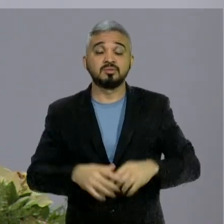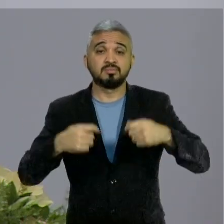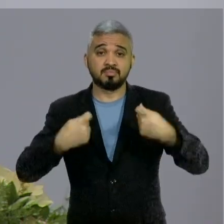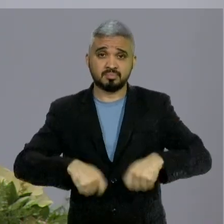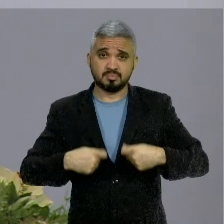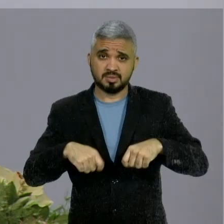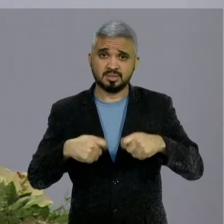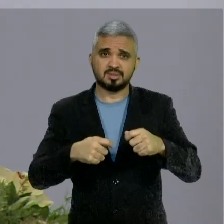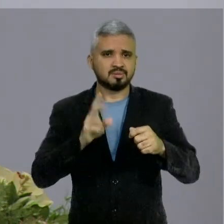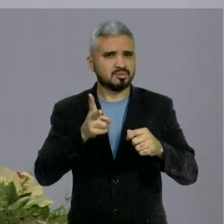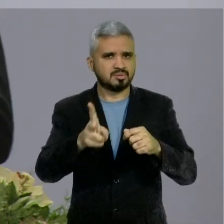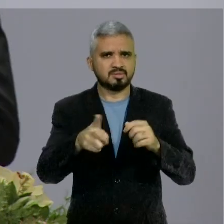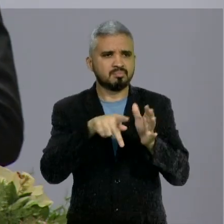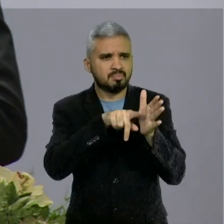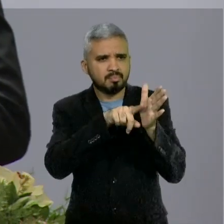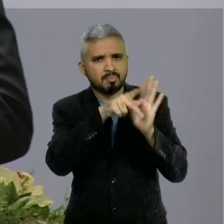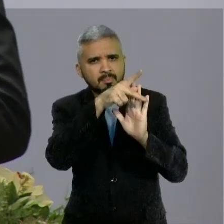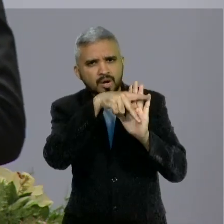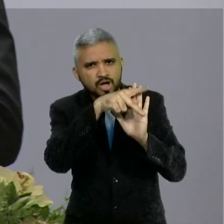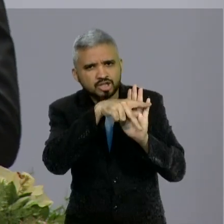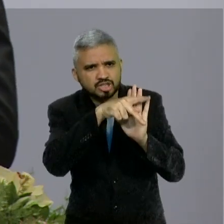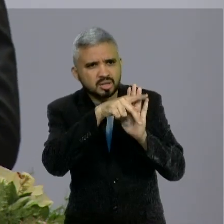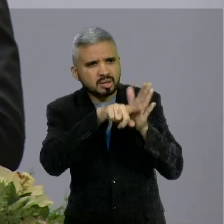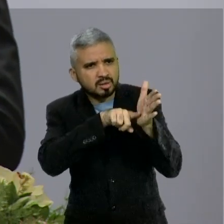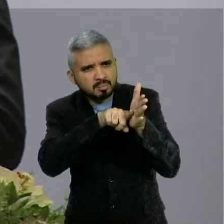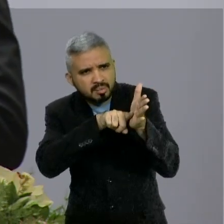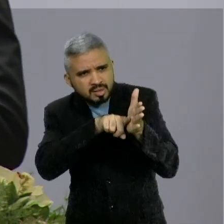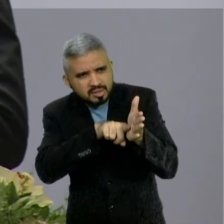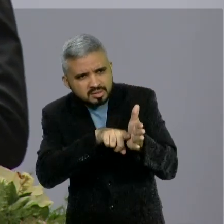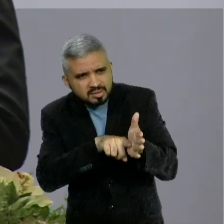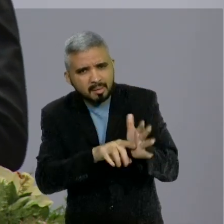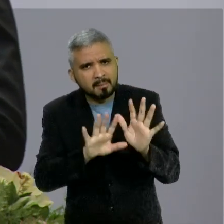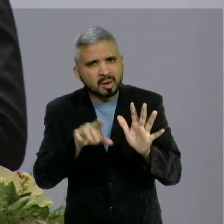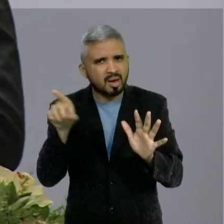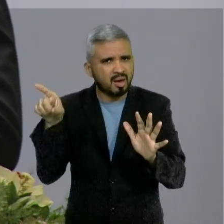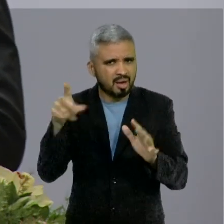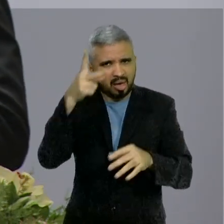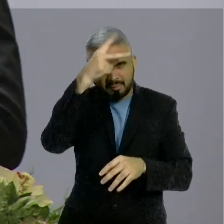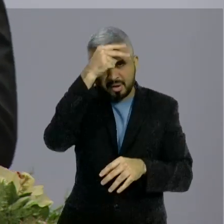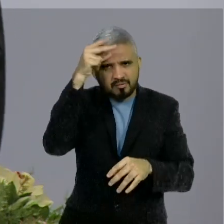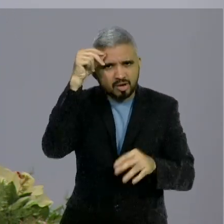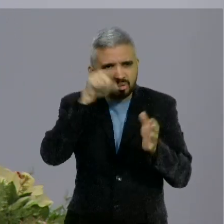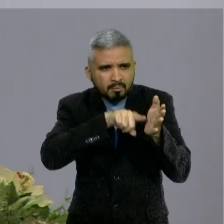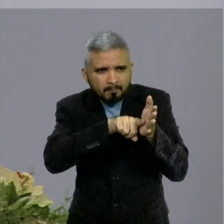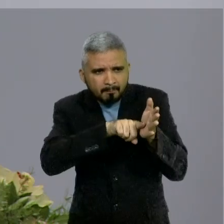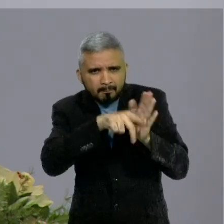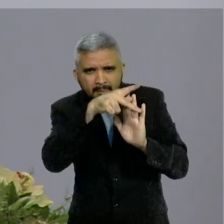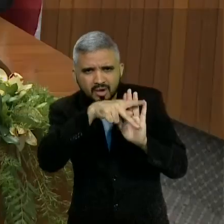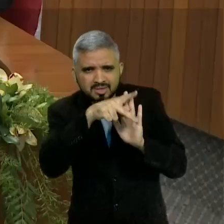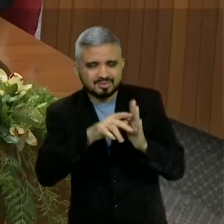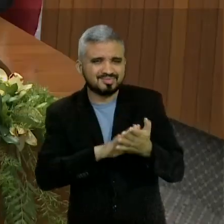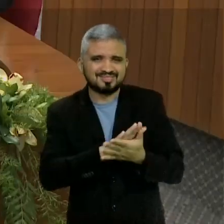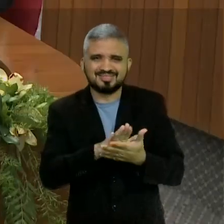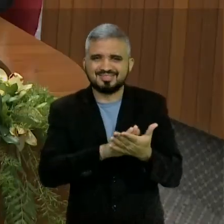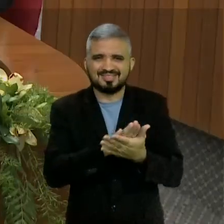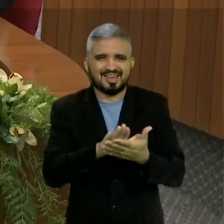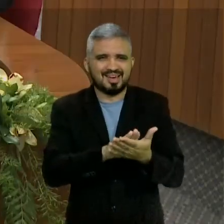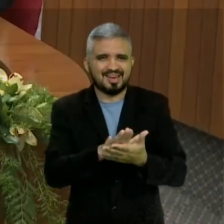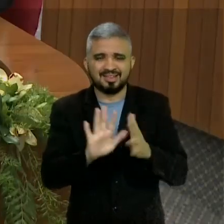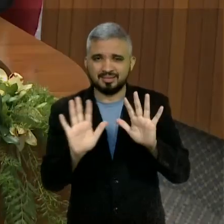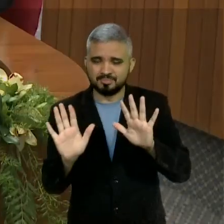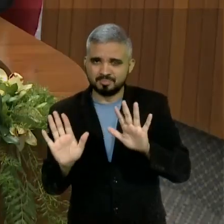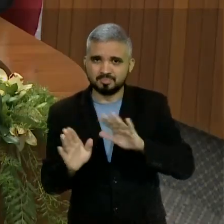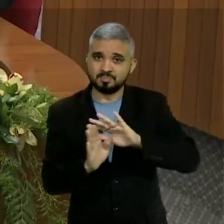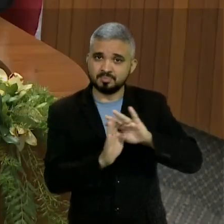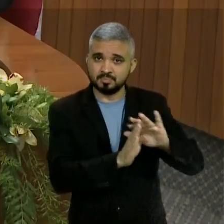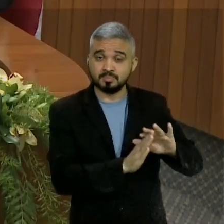de São luí Nunca faz isso mas aí voltando a reflexão sobre a necessidade de cuidar da vida das